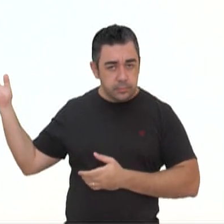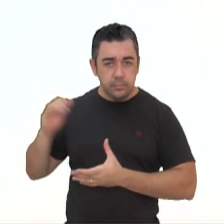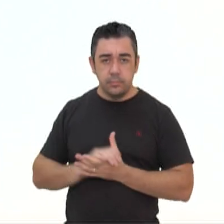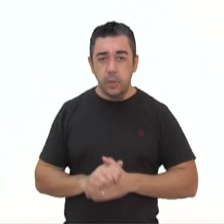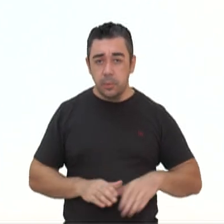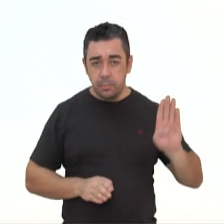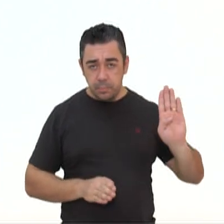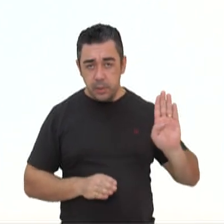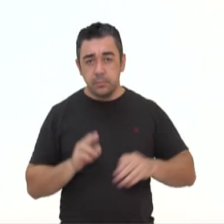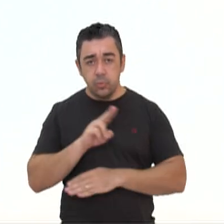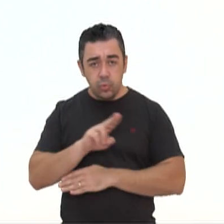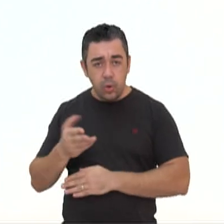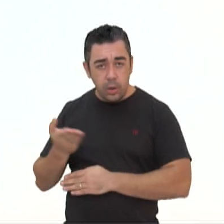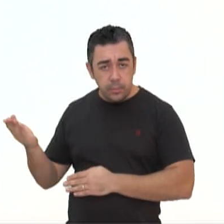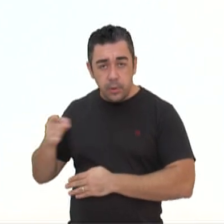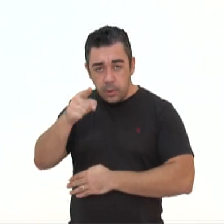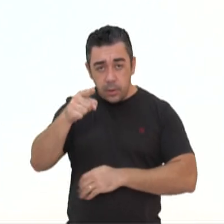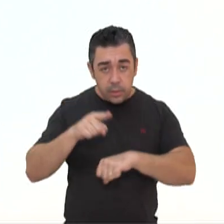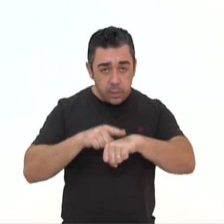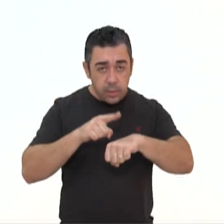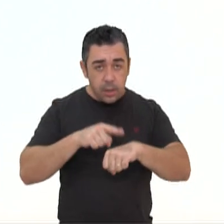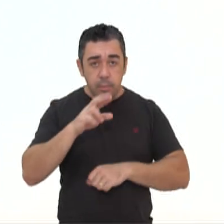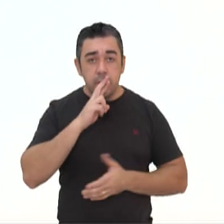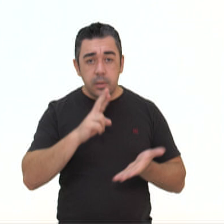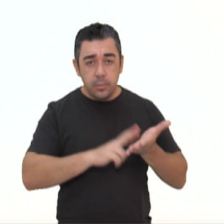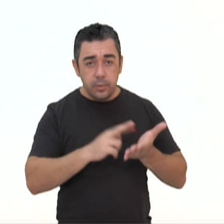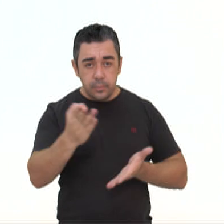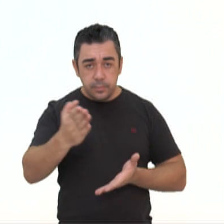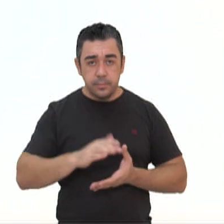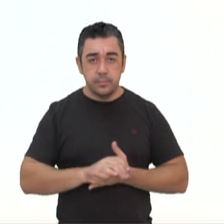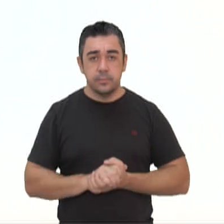energia potencial elétrica. Tempinho aí para você tentar responder.